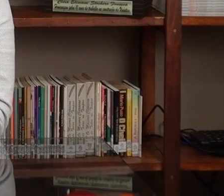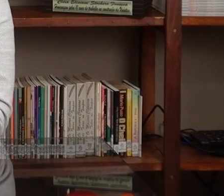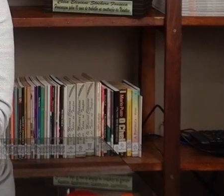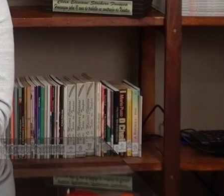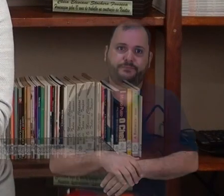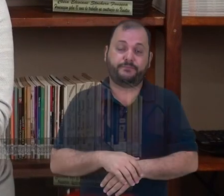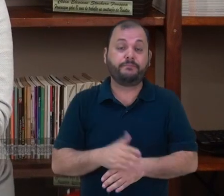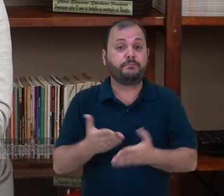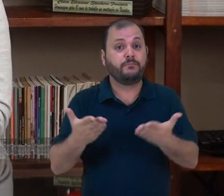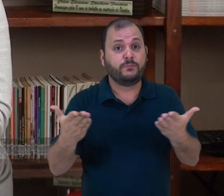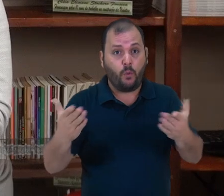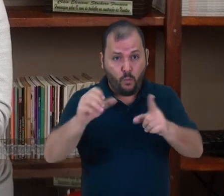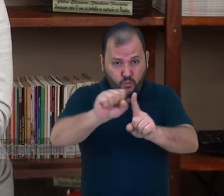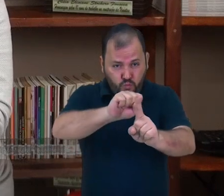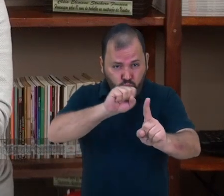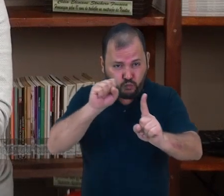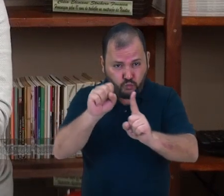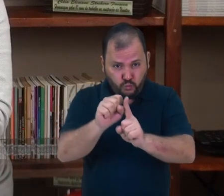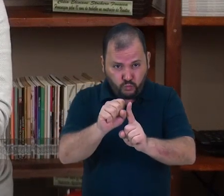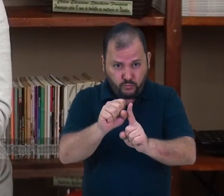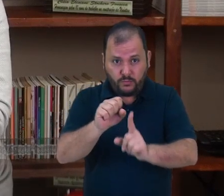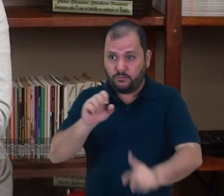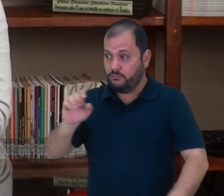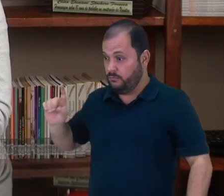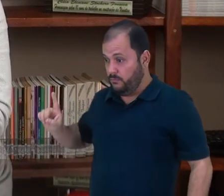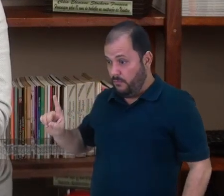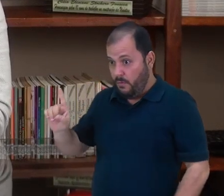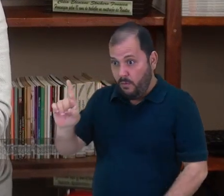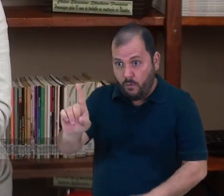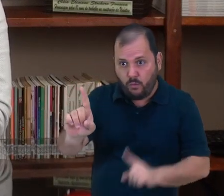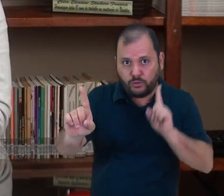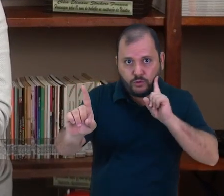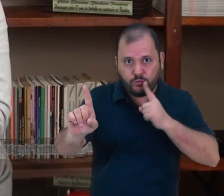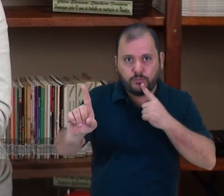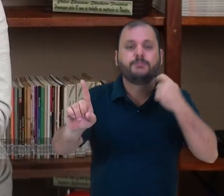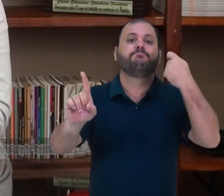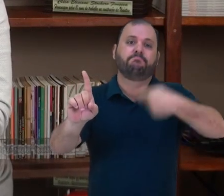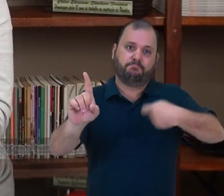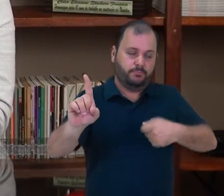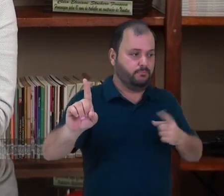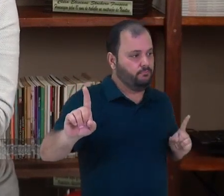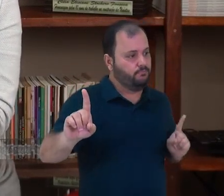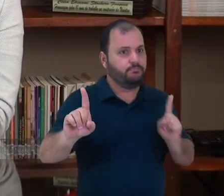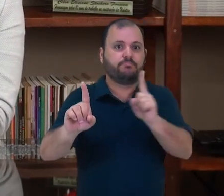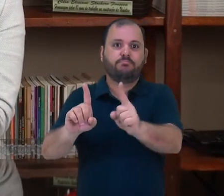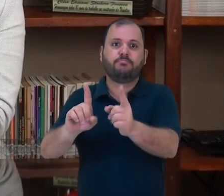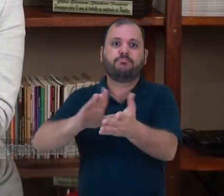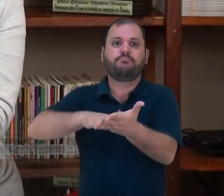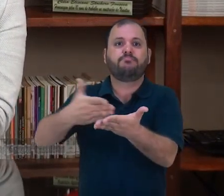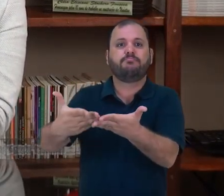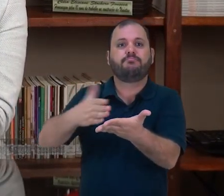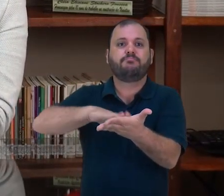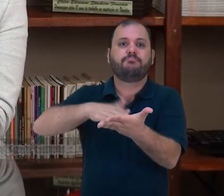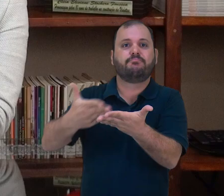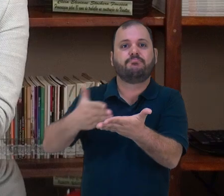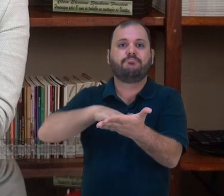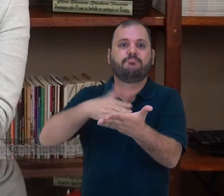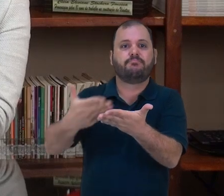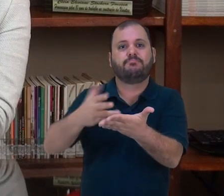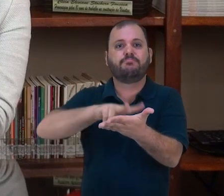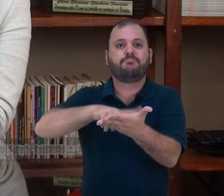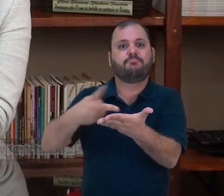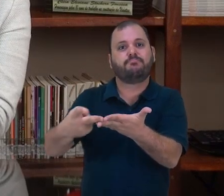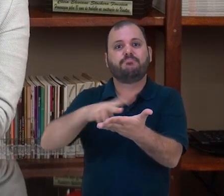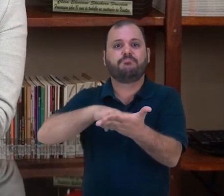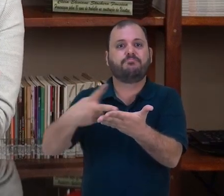Todos os espaços da sociedade em que o surdo participar, para que ele possa interagir, deve